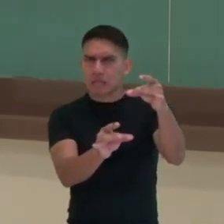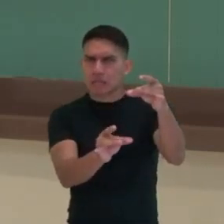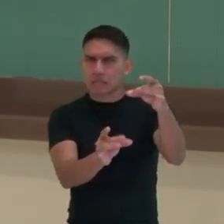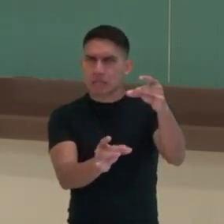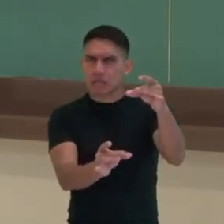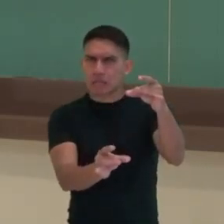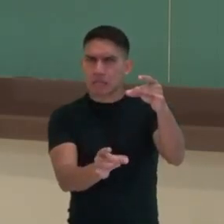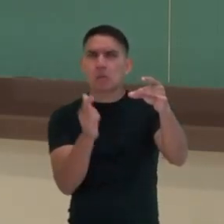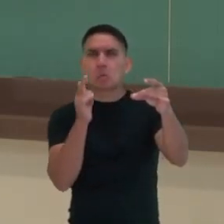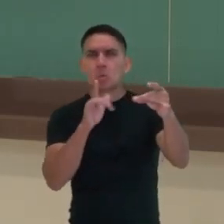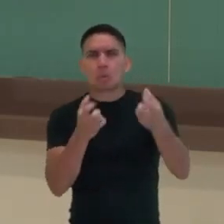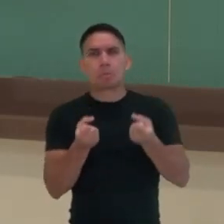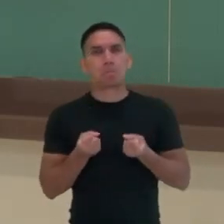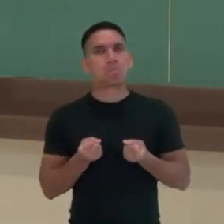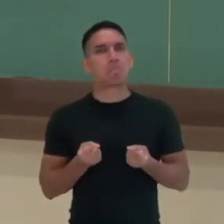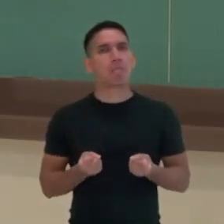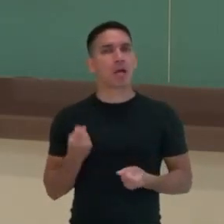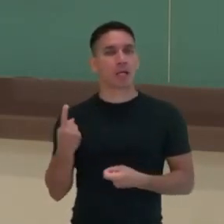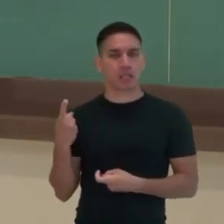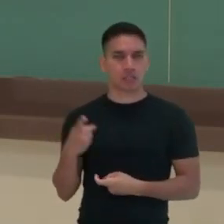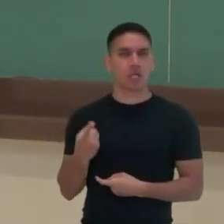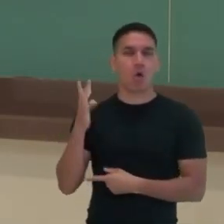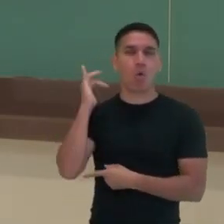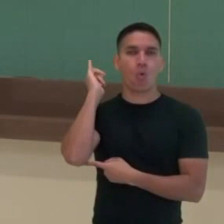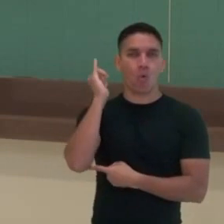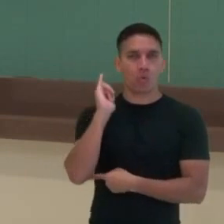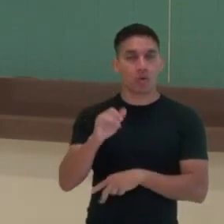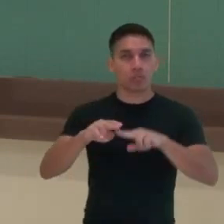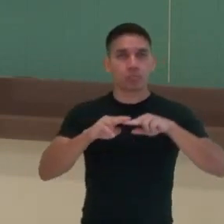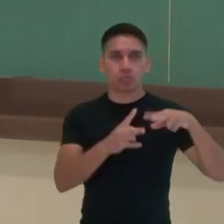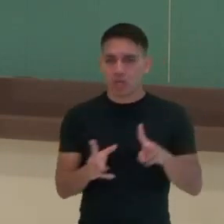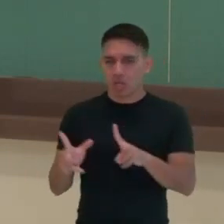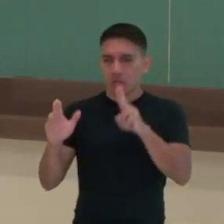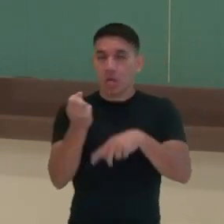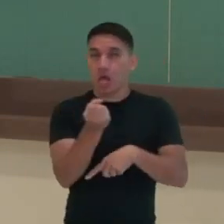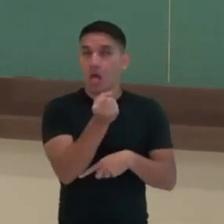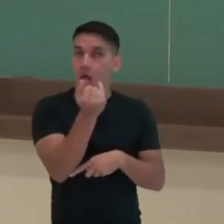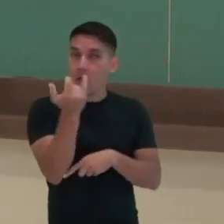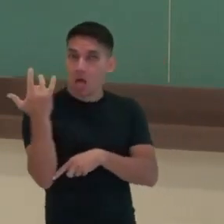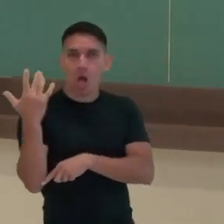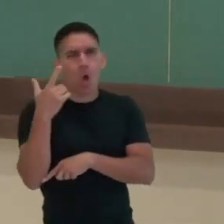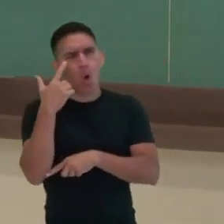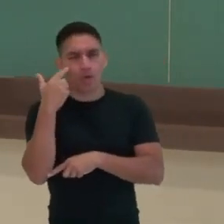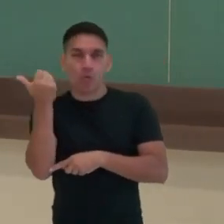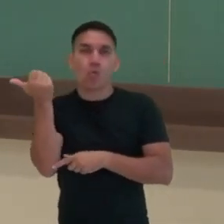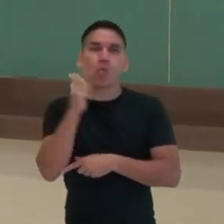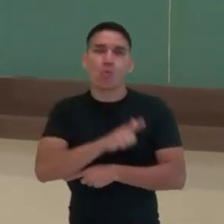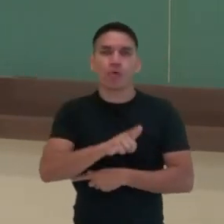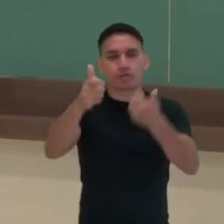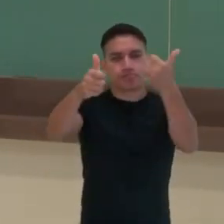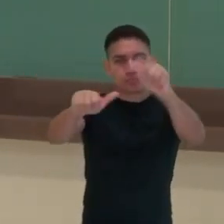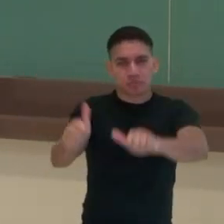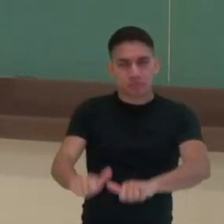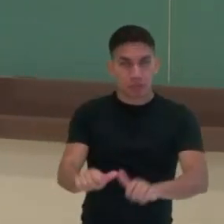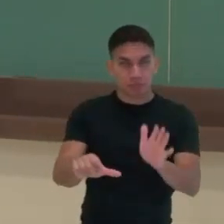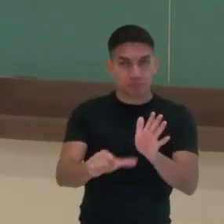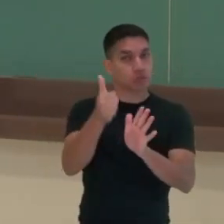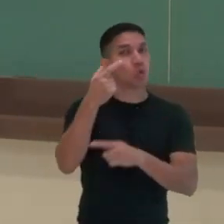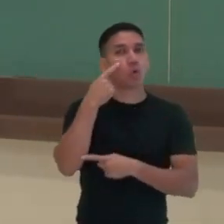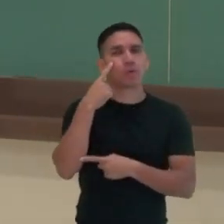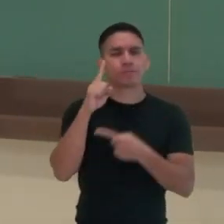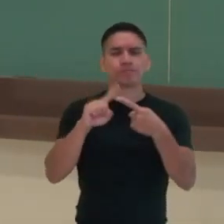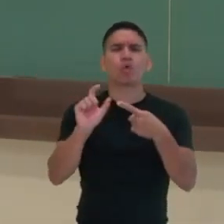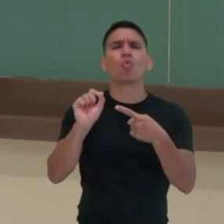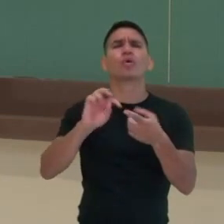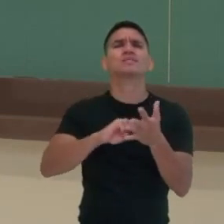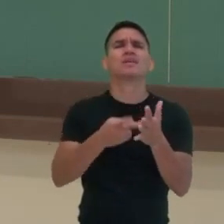isso, resgatamos algumas coisas para que você tenha subsídios nas análises. Primeiro, o que é um